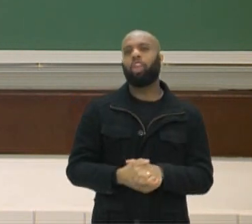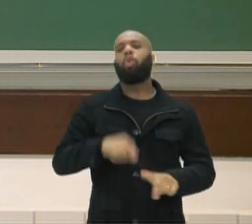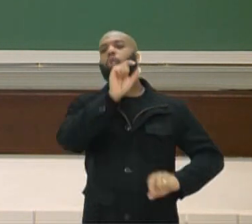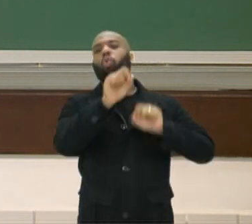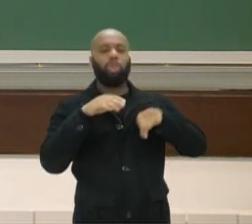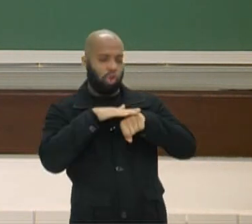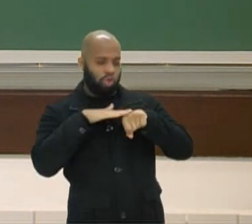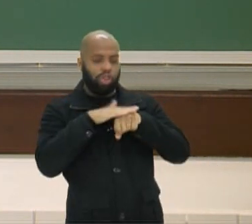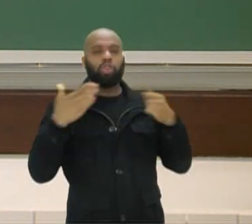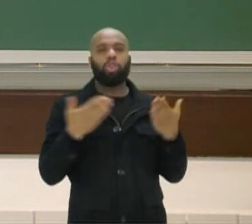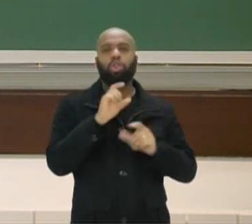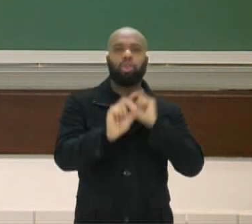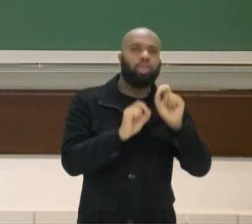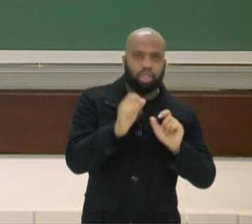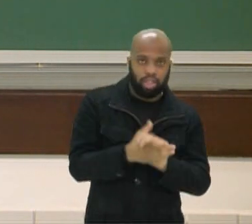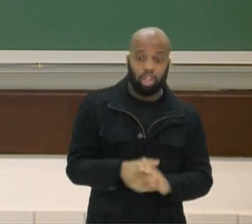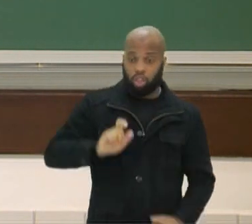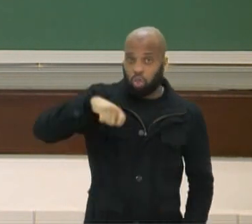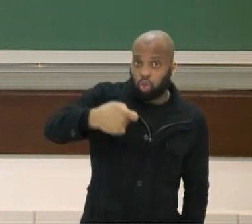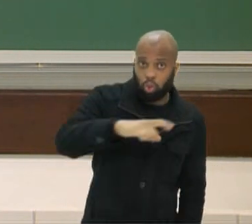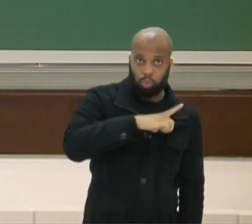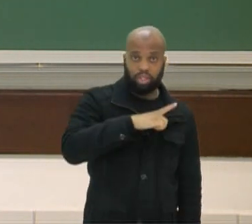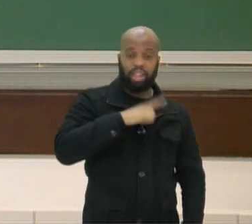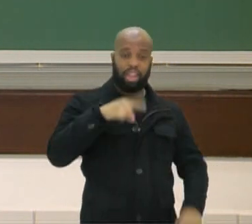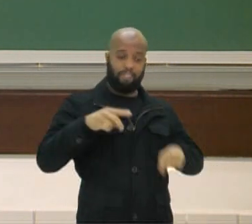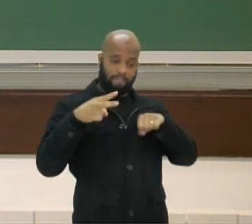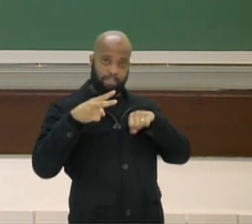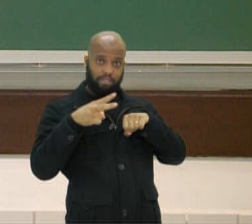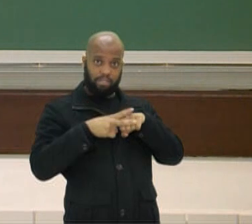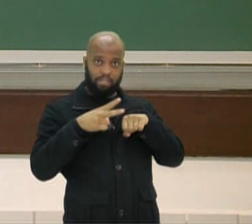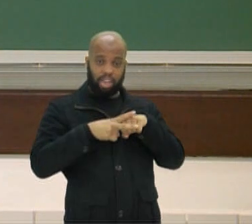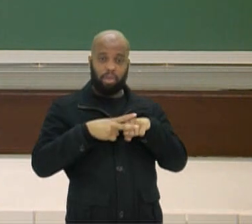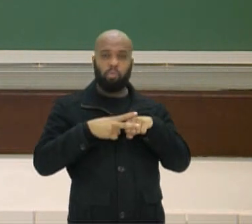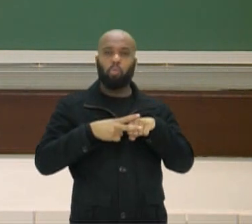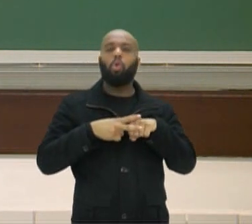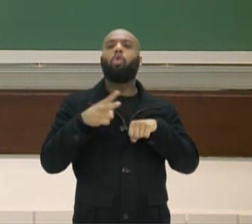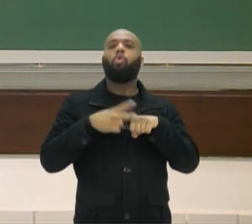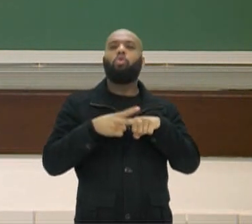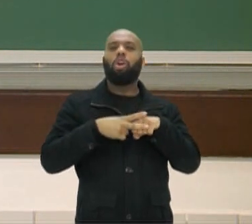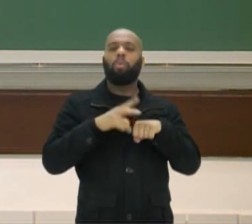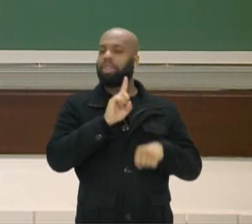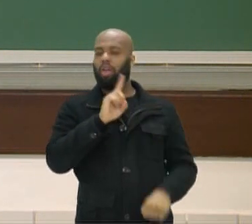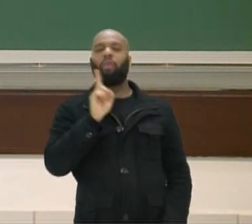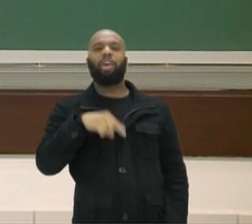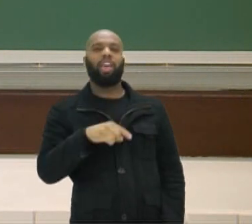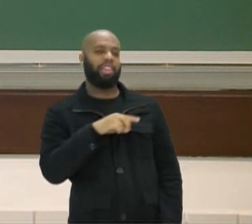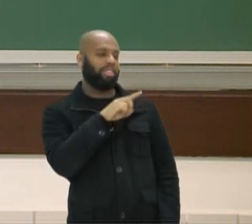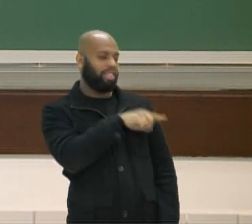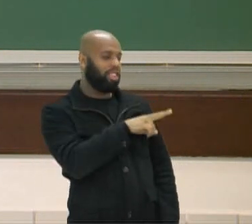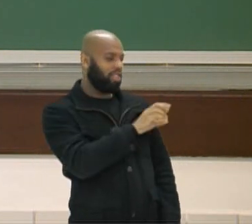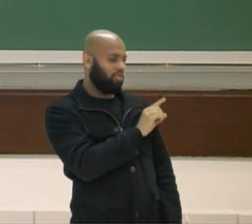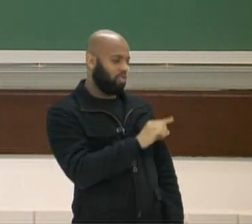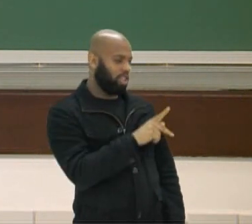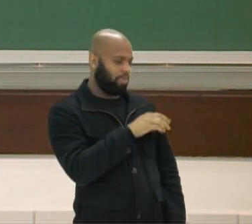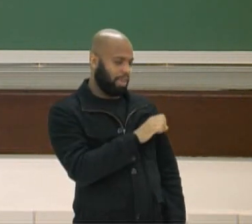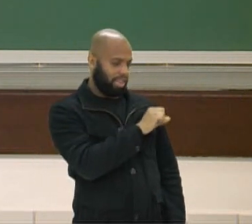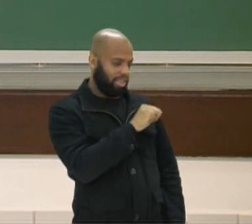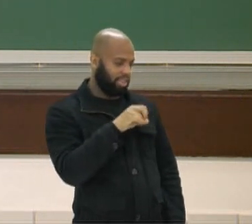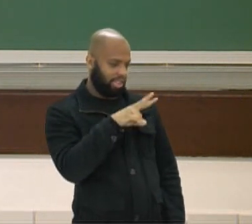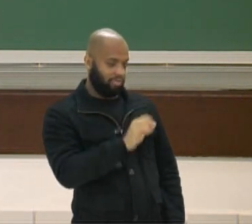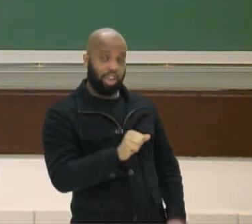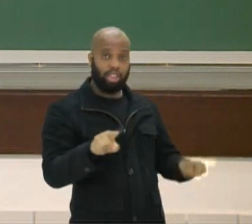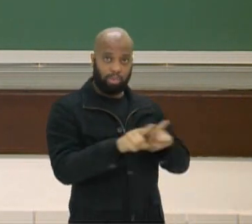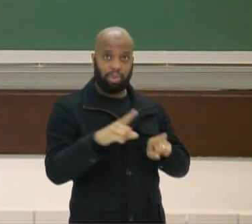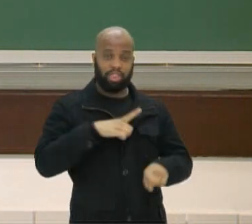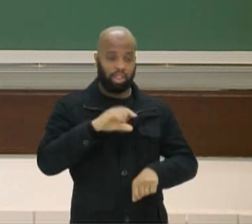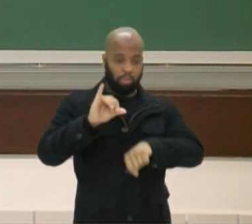gente conversou hoje? Nós falamos sobre o verbo to be, perdão, nós falamos sobre a voz passiva com dois objetos, tá ok?